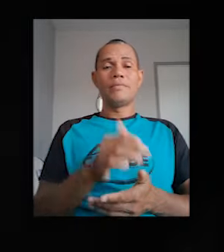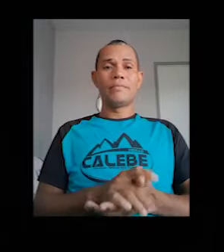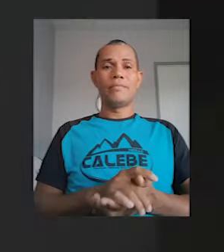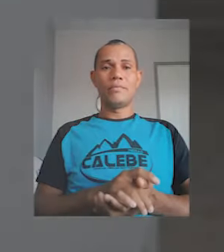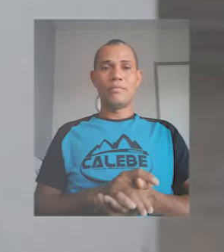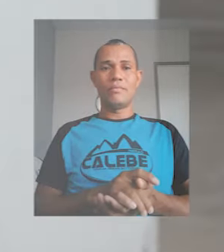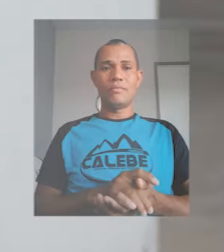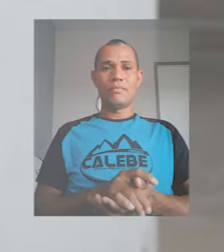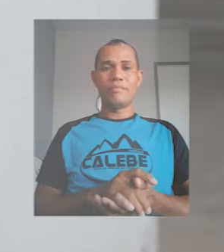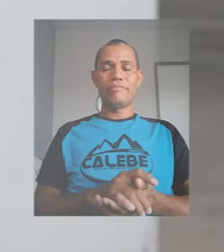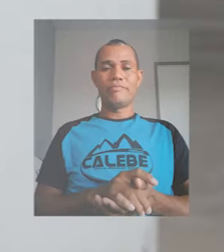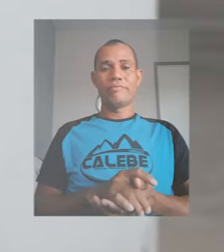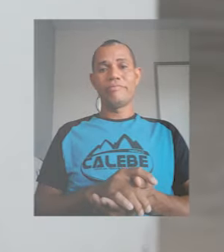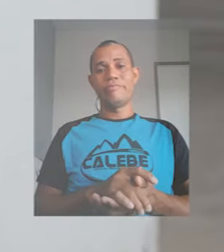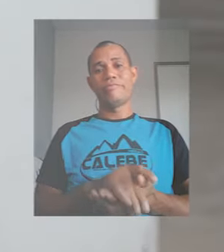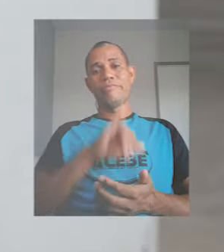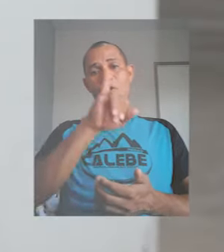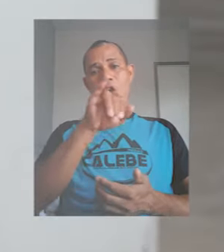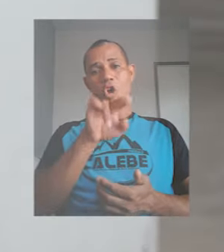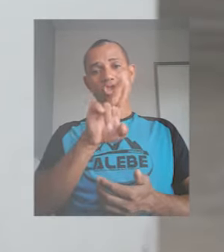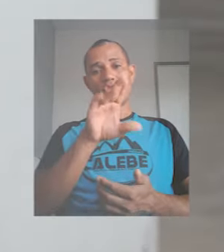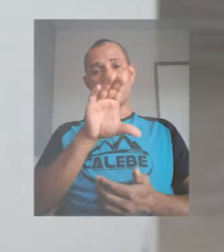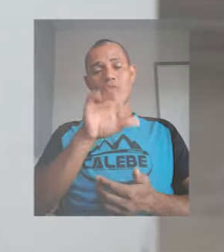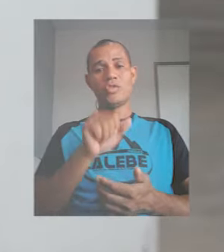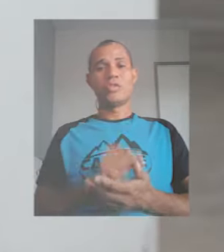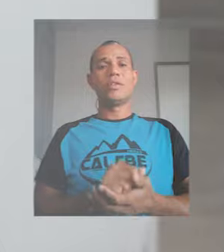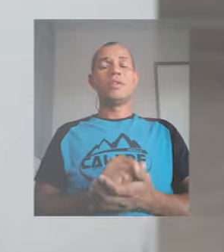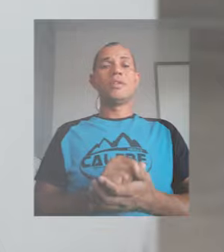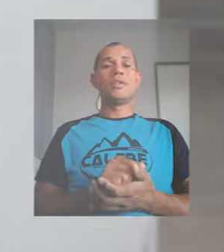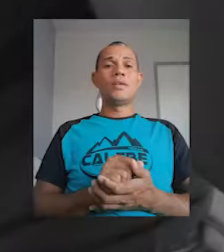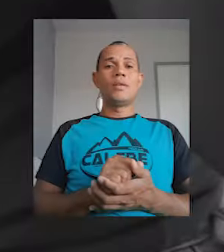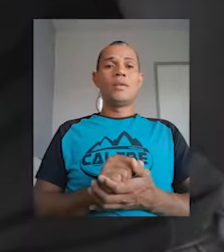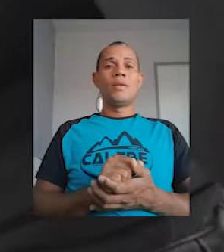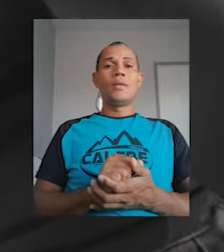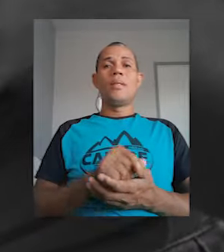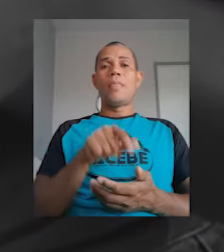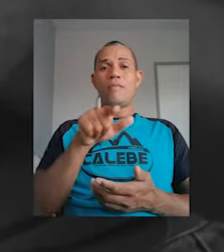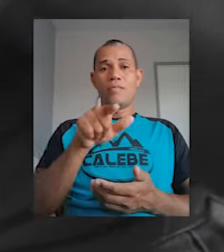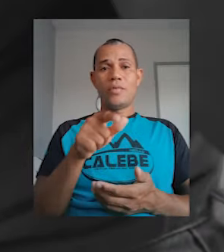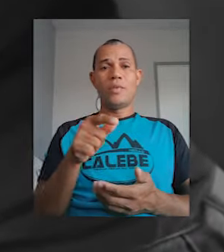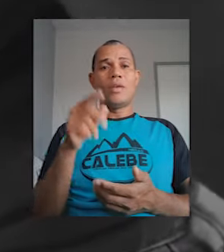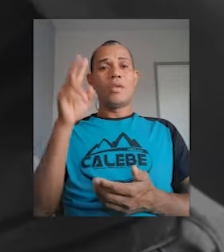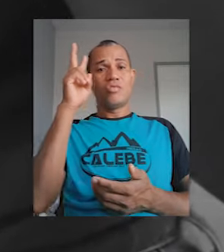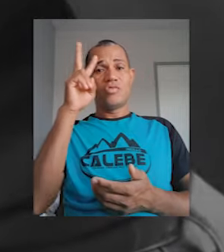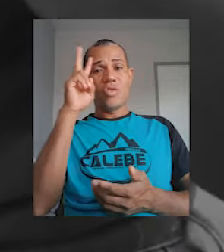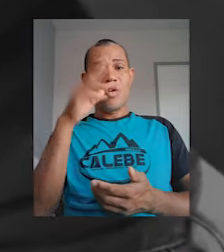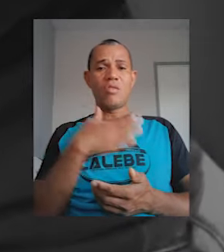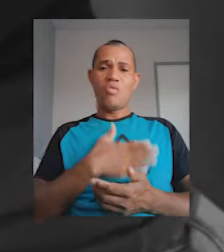minha. E eu tenho dito, eu sou histórica, porque eu estou movendo,